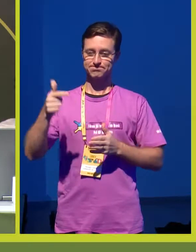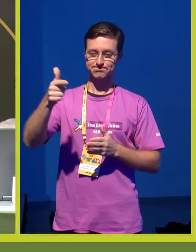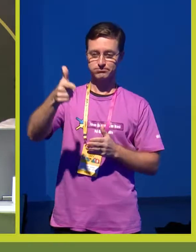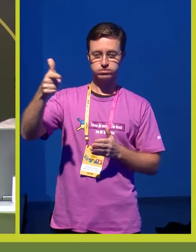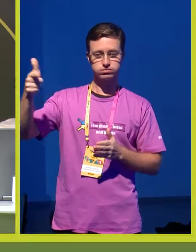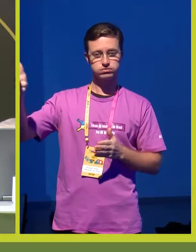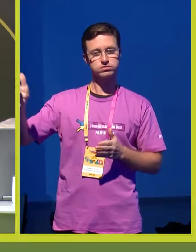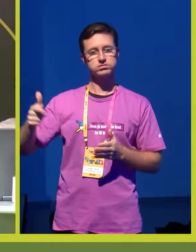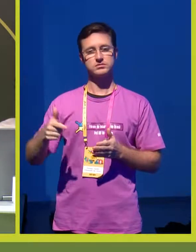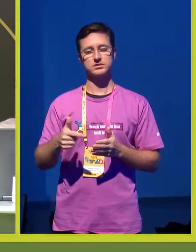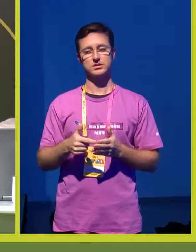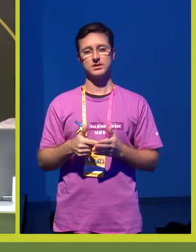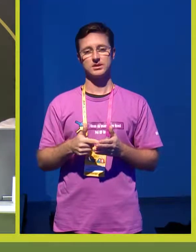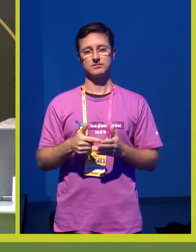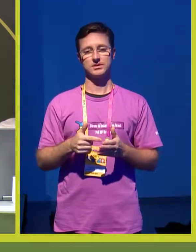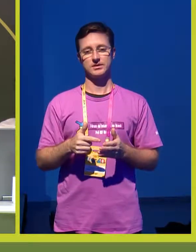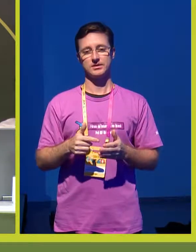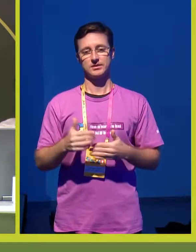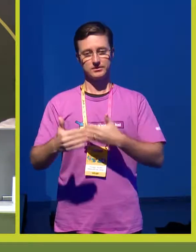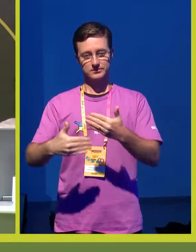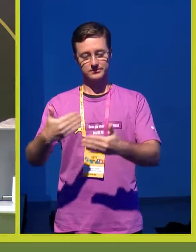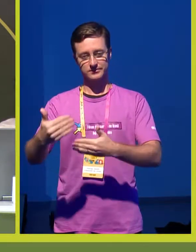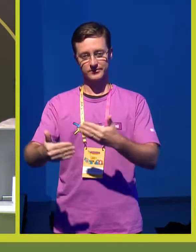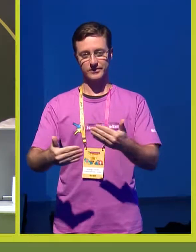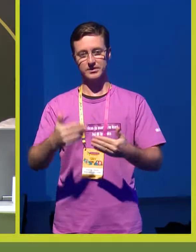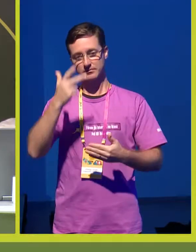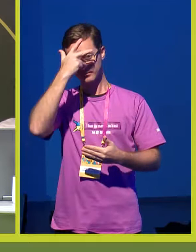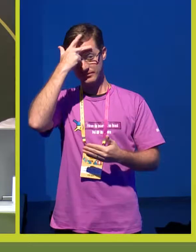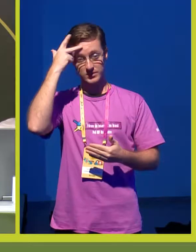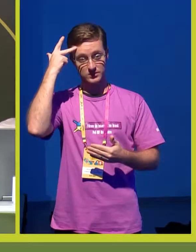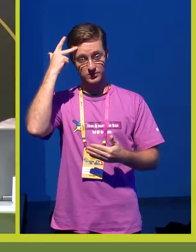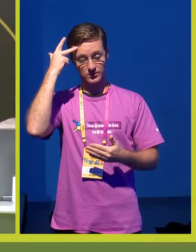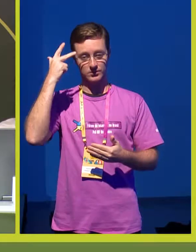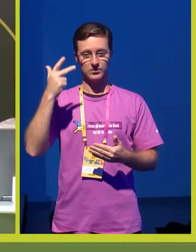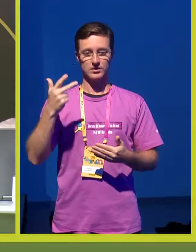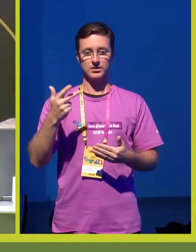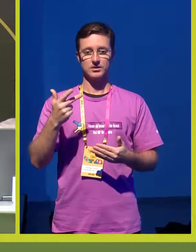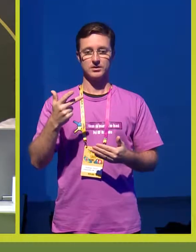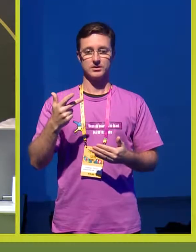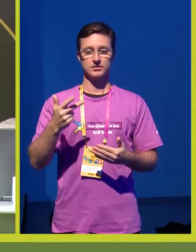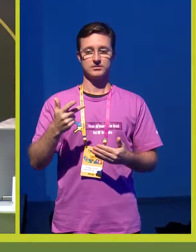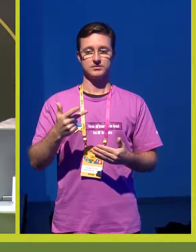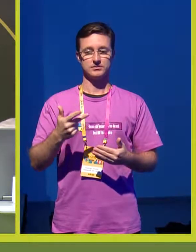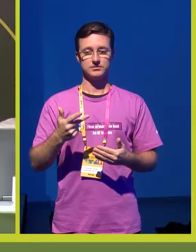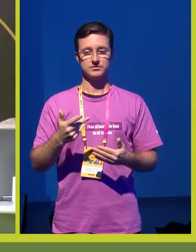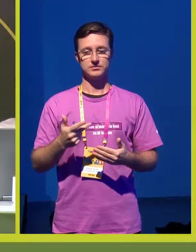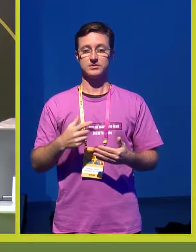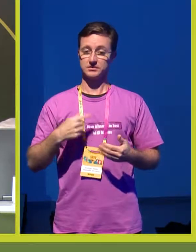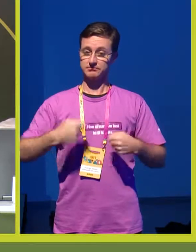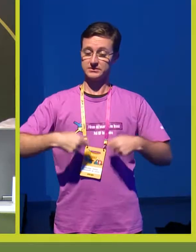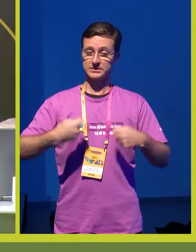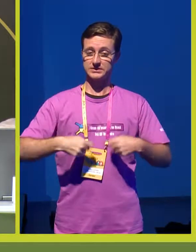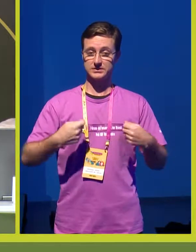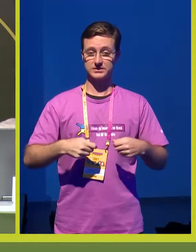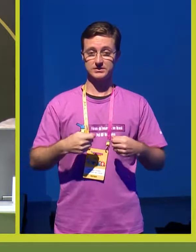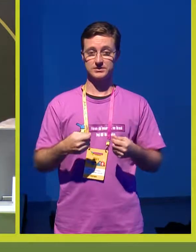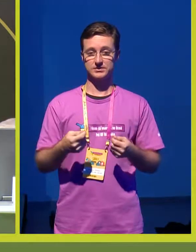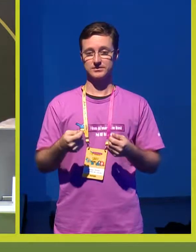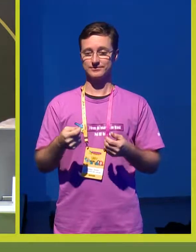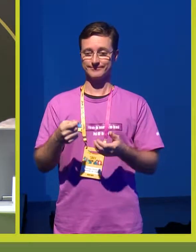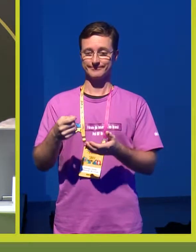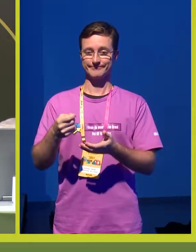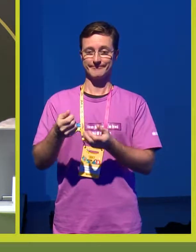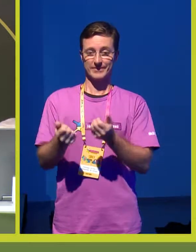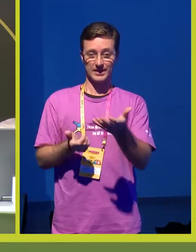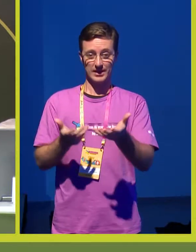sobretudo aqueles crimes praticados através de pessoas jurídicas em que é preciso reunir um volume muito grande